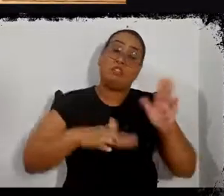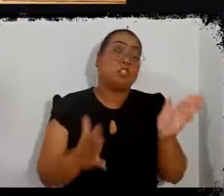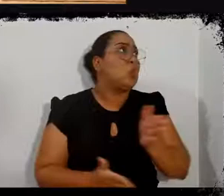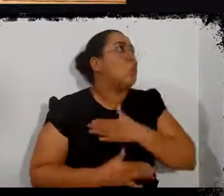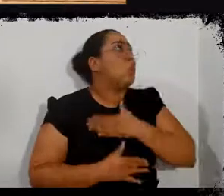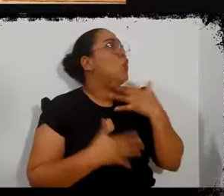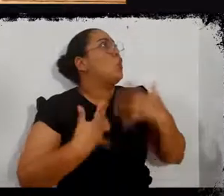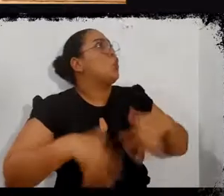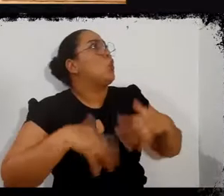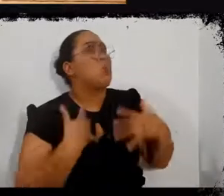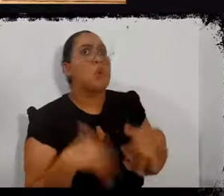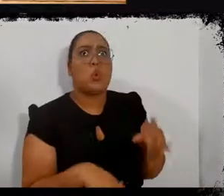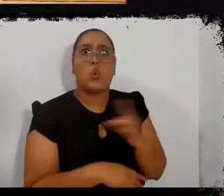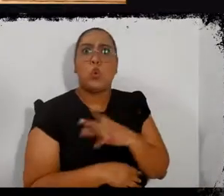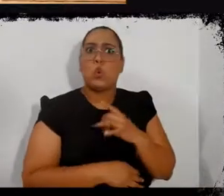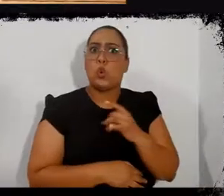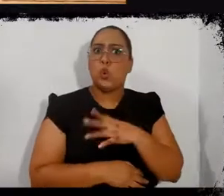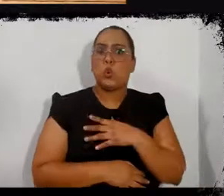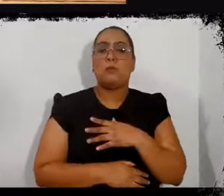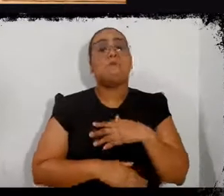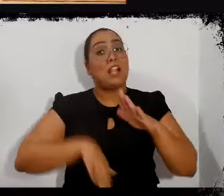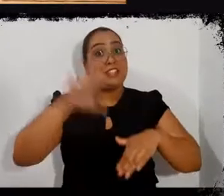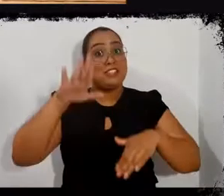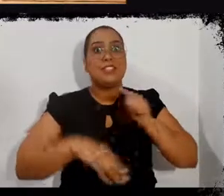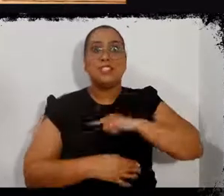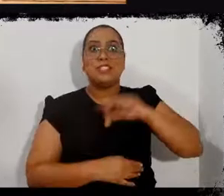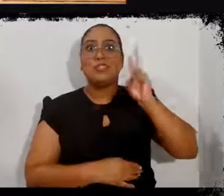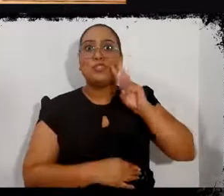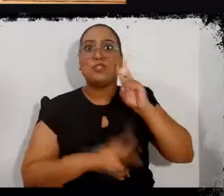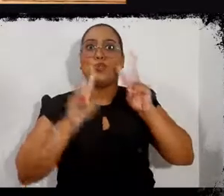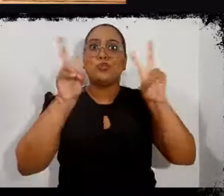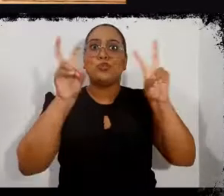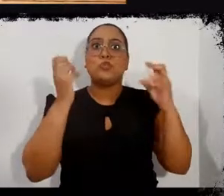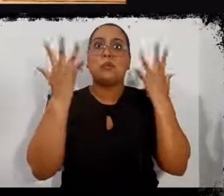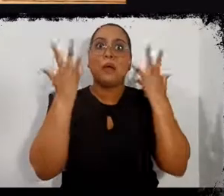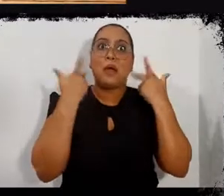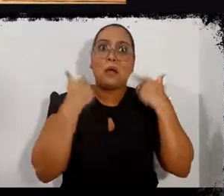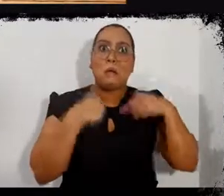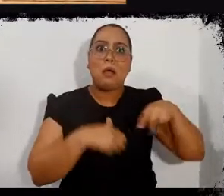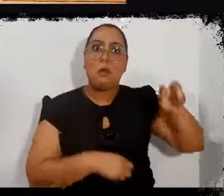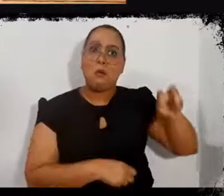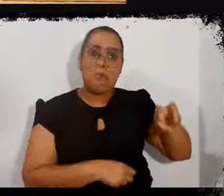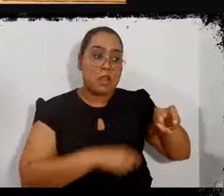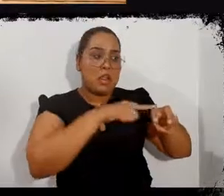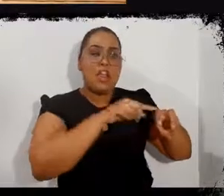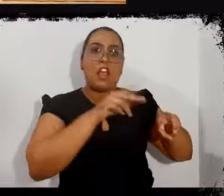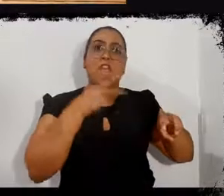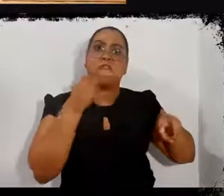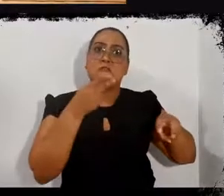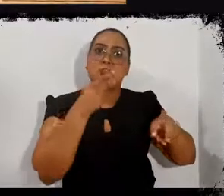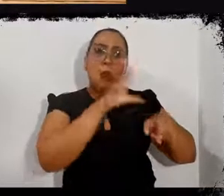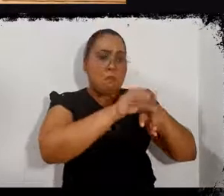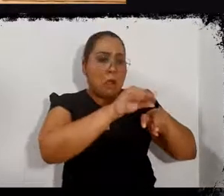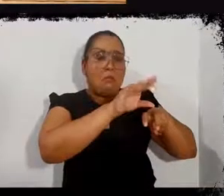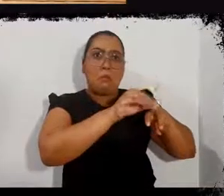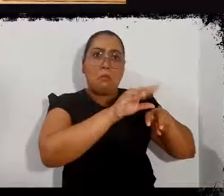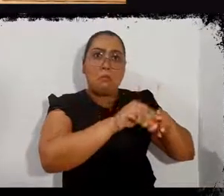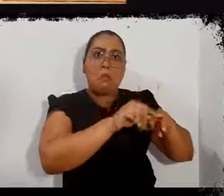que falavam, encontros de homens com deuses ou sobre